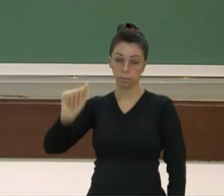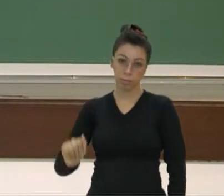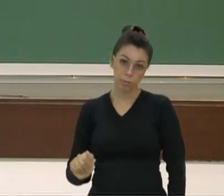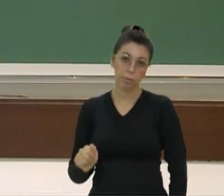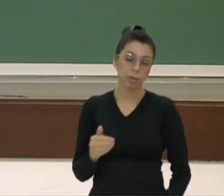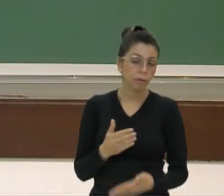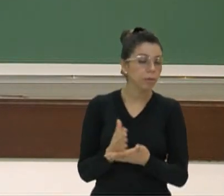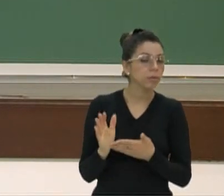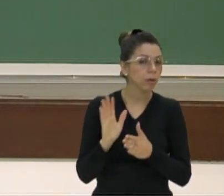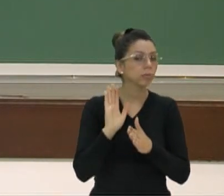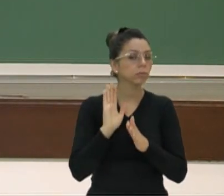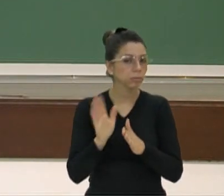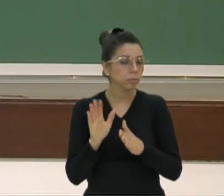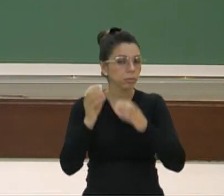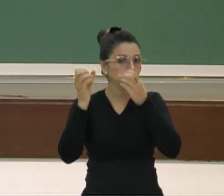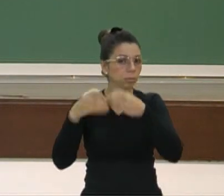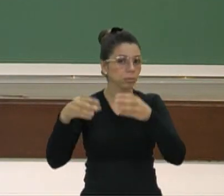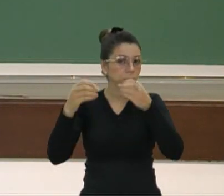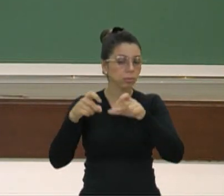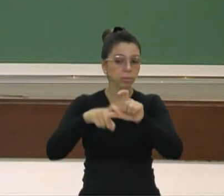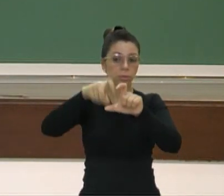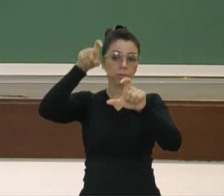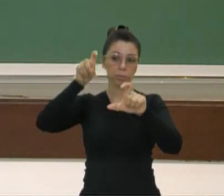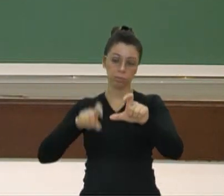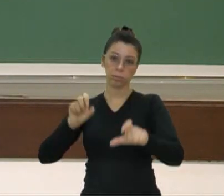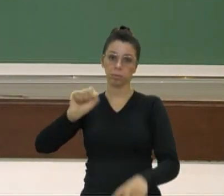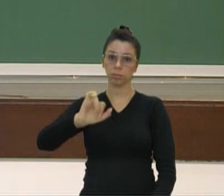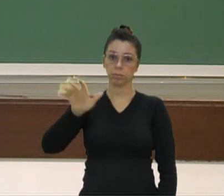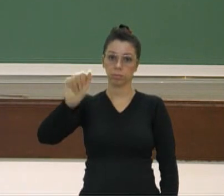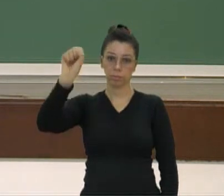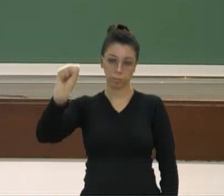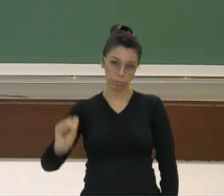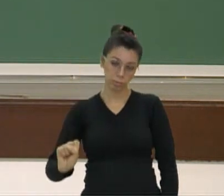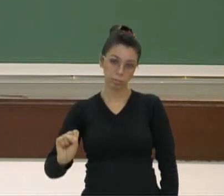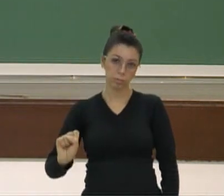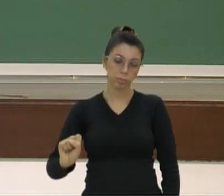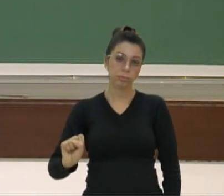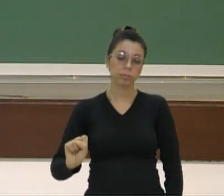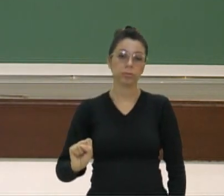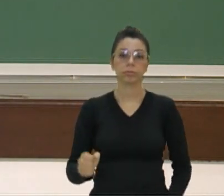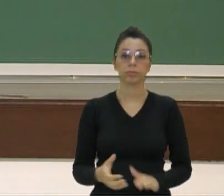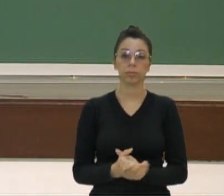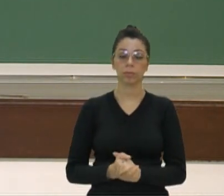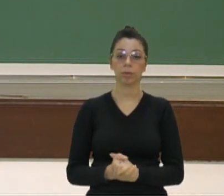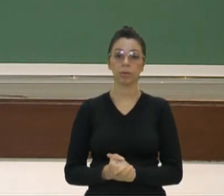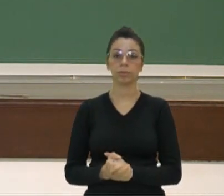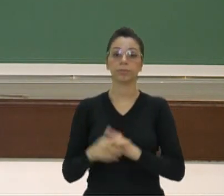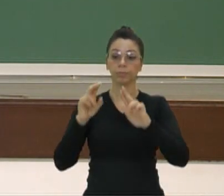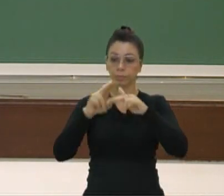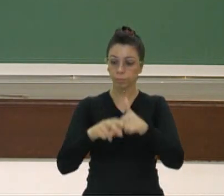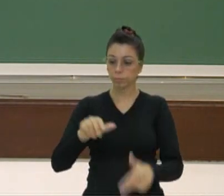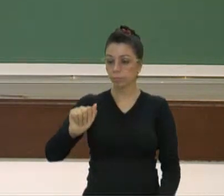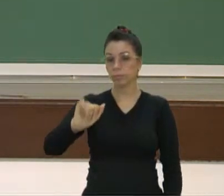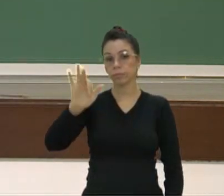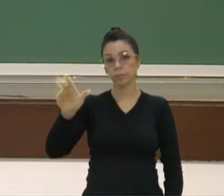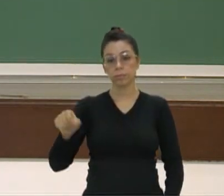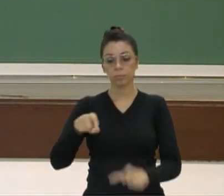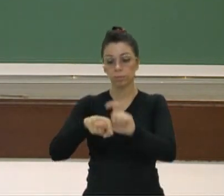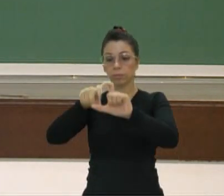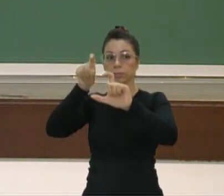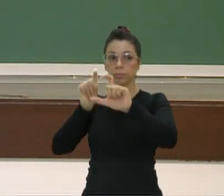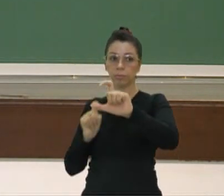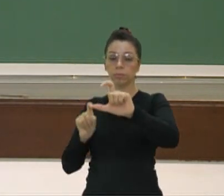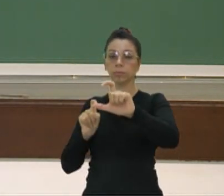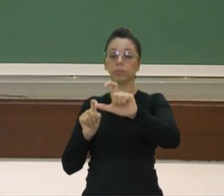eu comentei sobre a independência tardia da África do Sul. Por isso, quando a África do Sul se tornou independente,